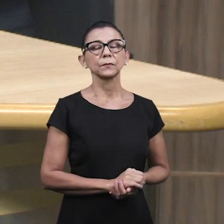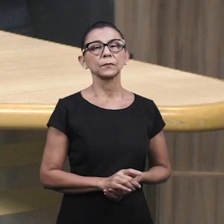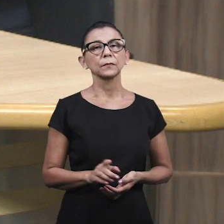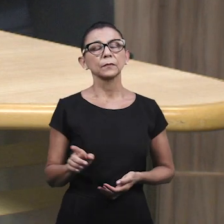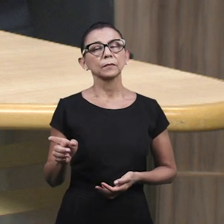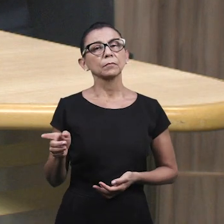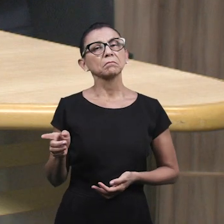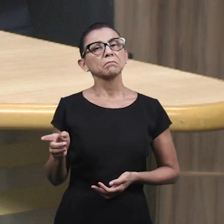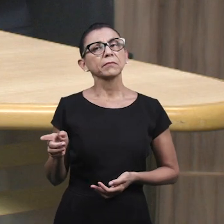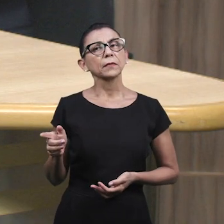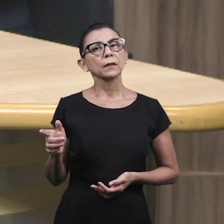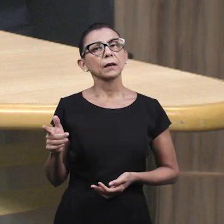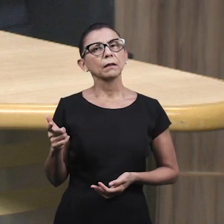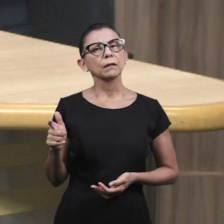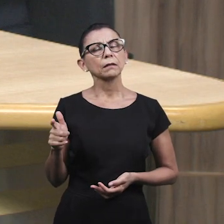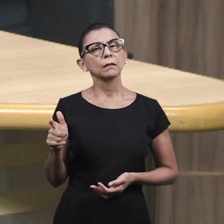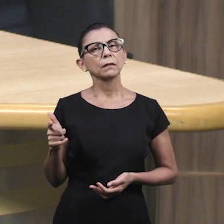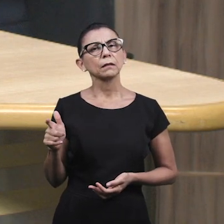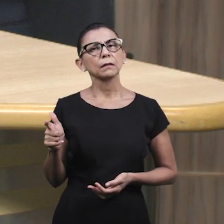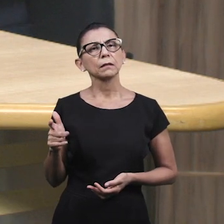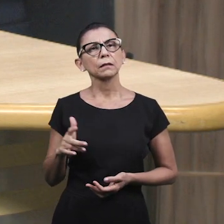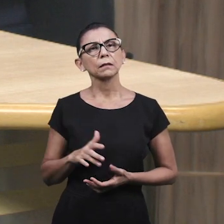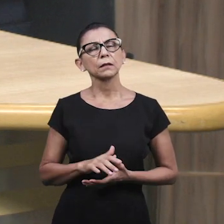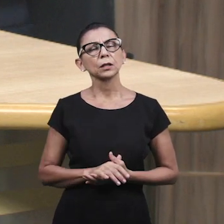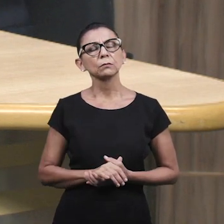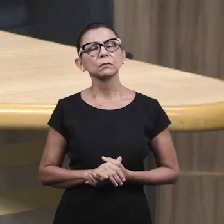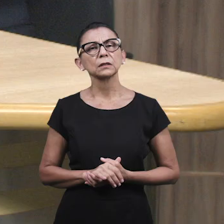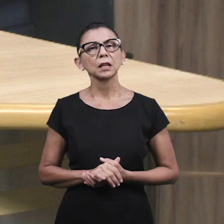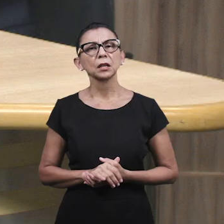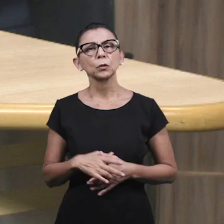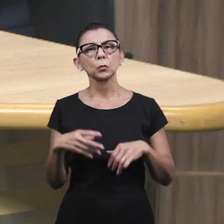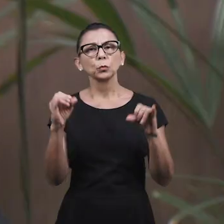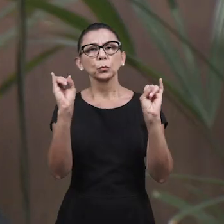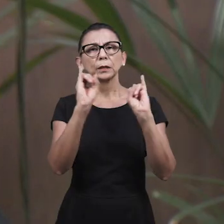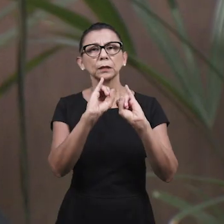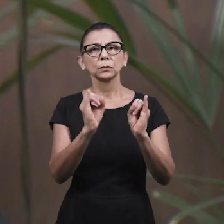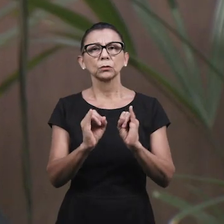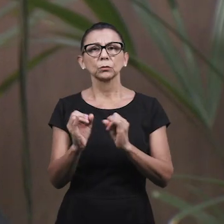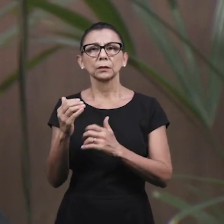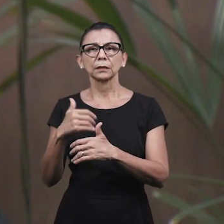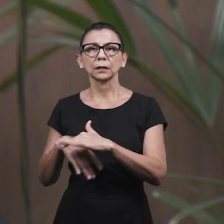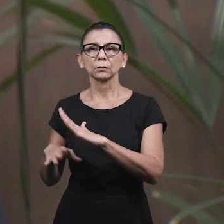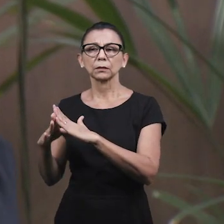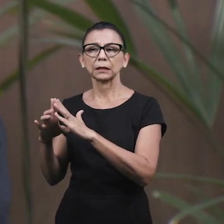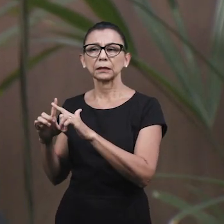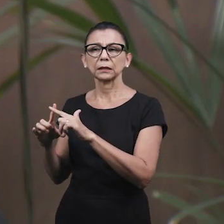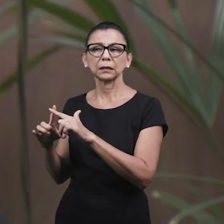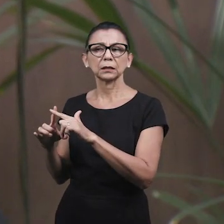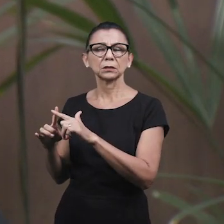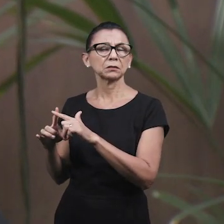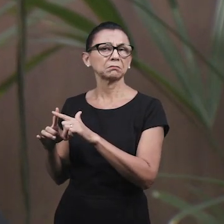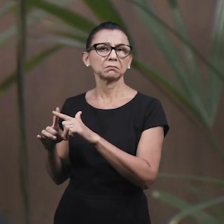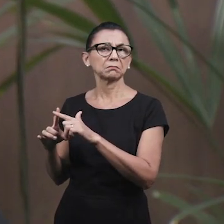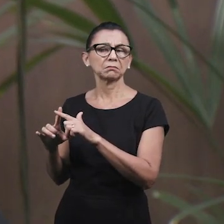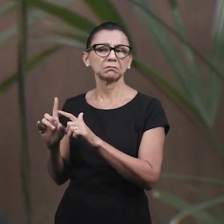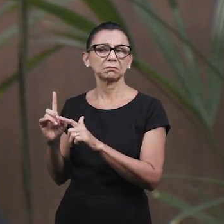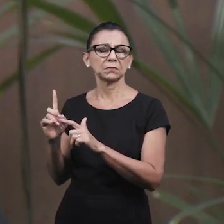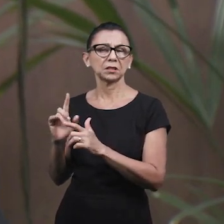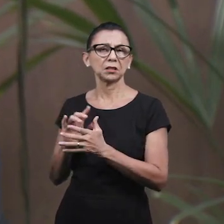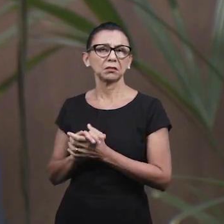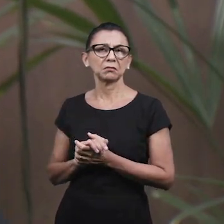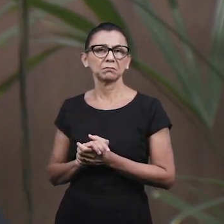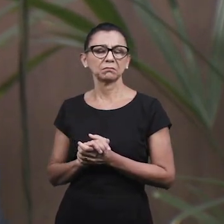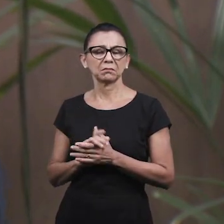não tem a figura do ídolo na igreja. Não tem. Você não vê nenhuma